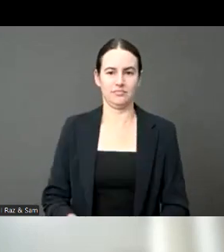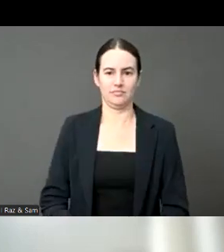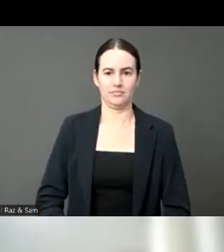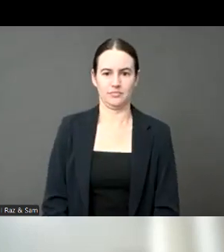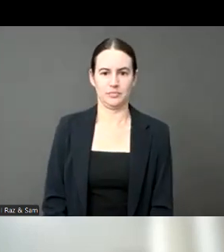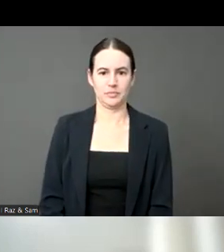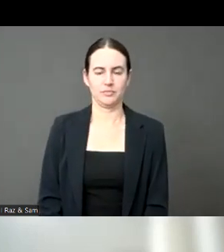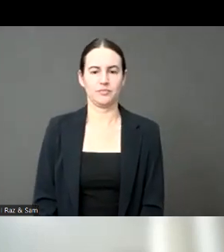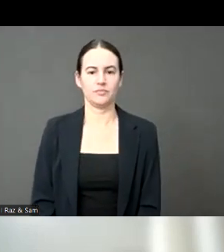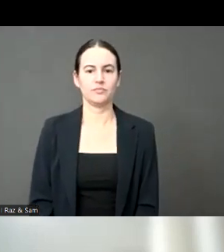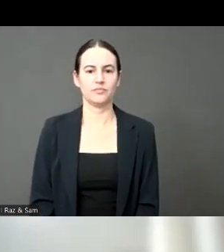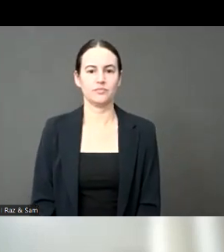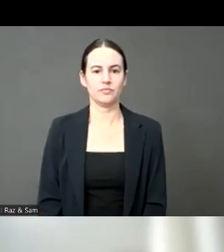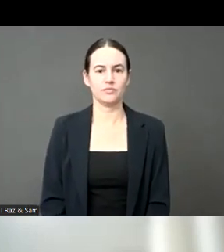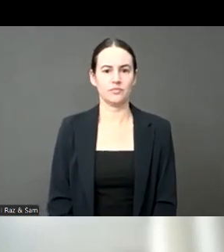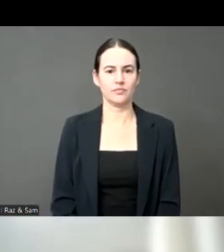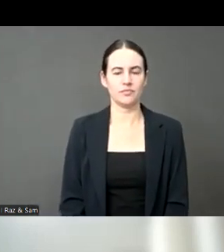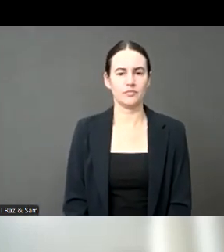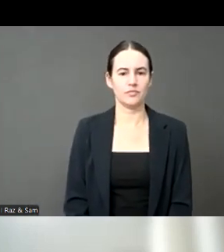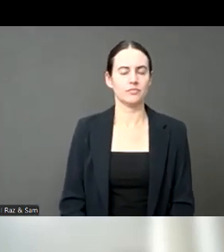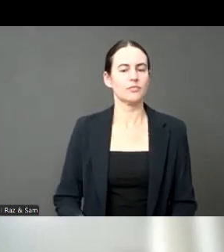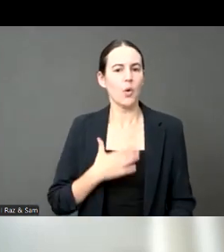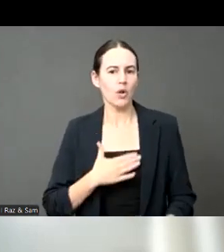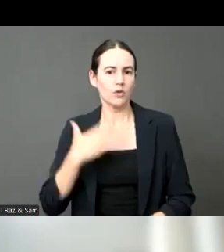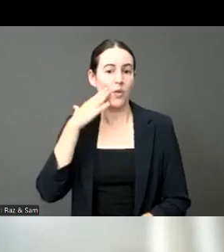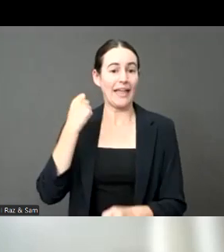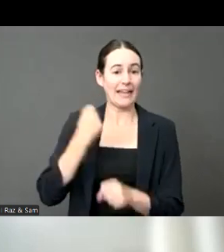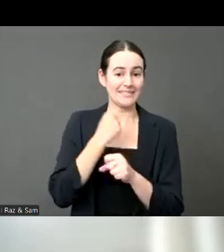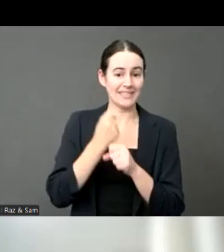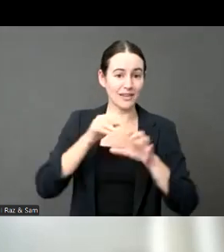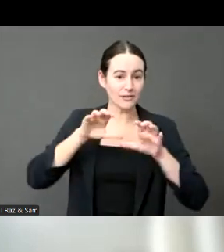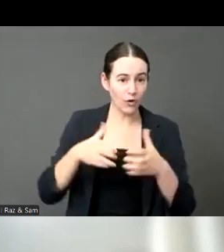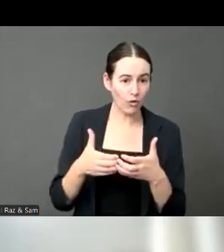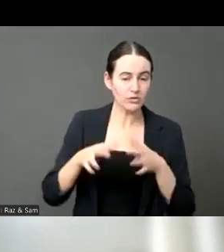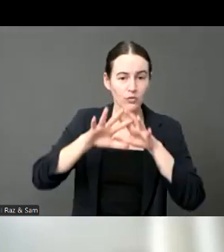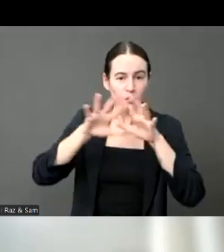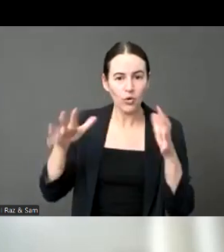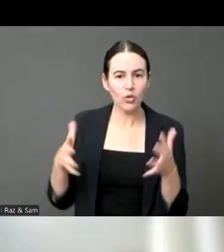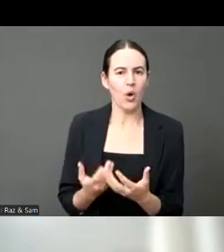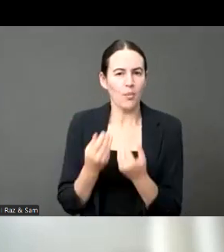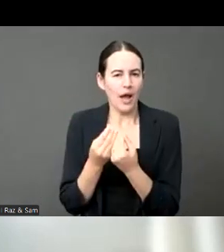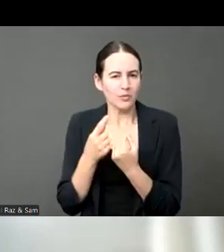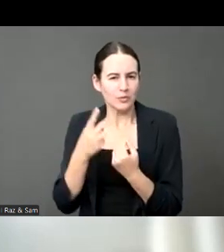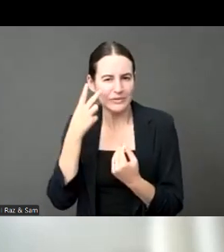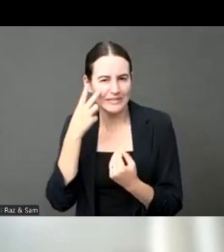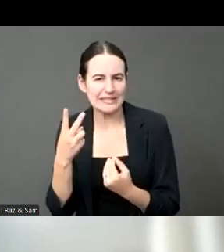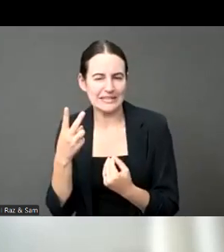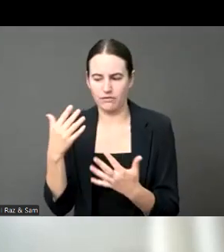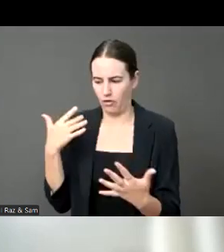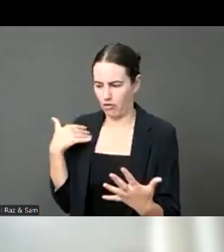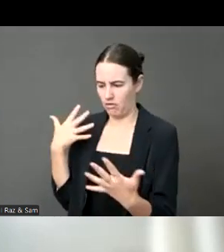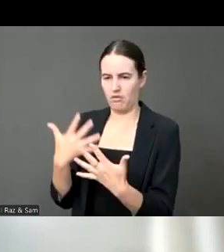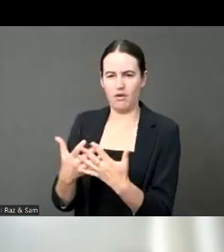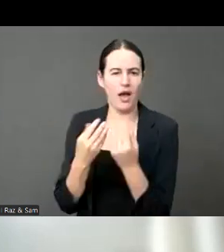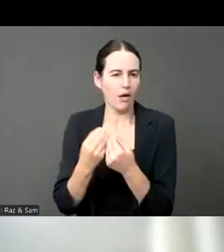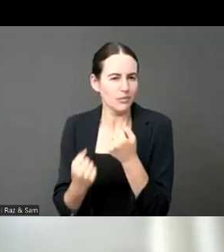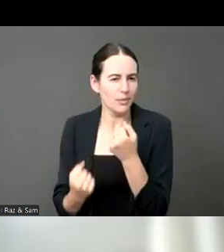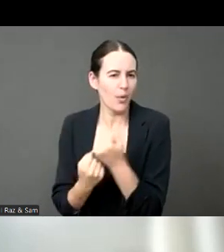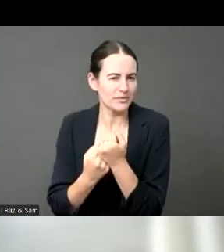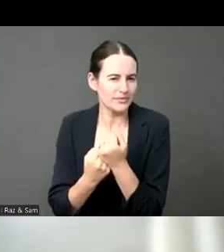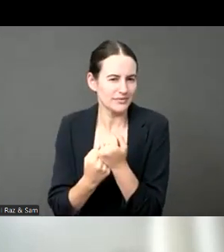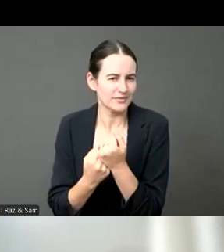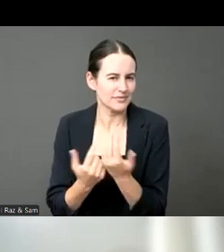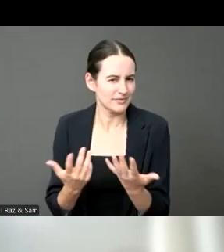como falou da iniciativa de eliminação levantada pelo Ministério da Saúde, qual foi o apoio